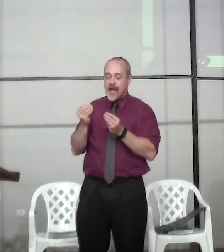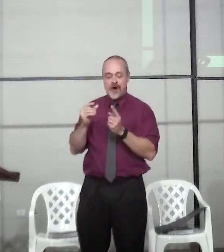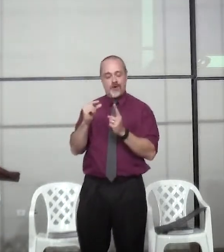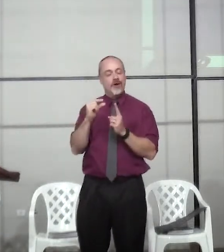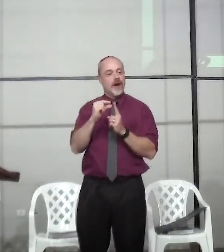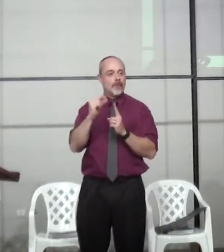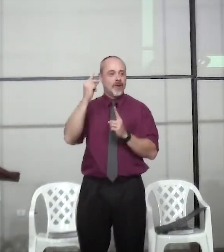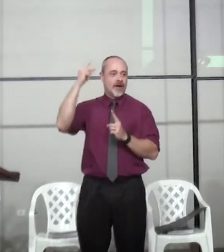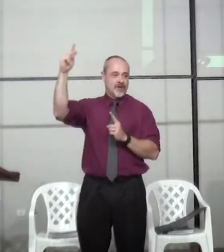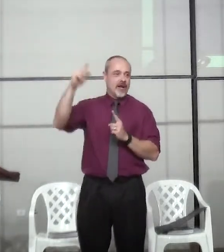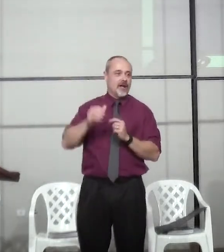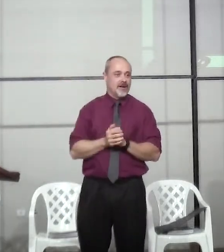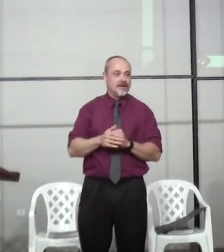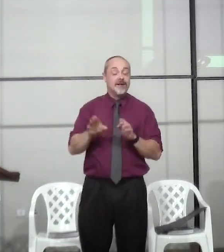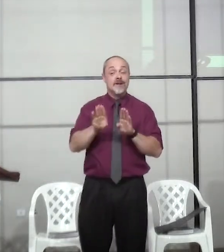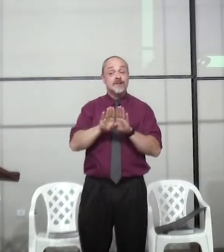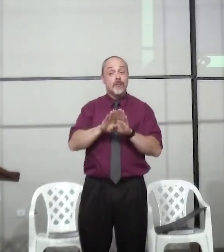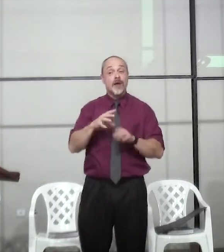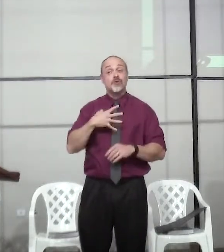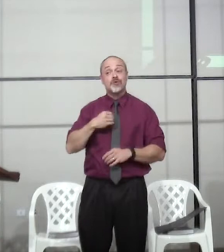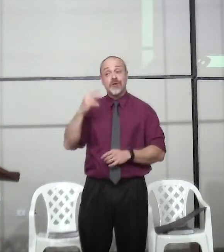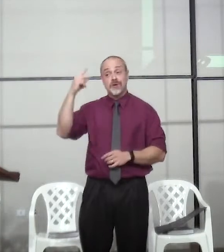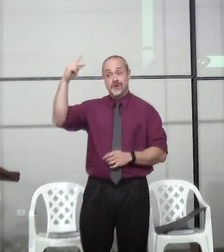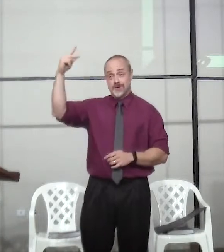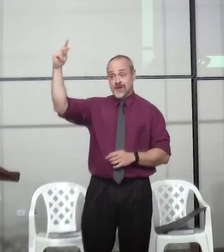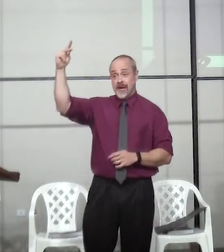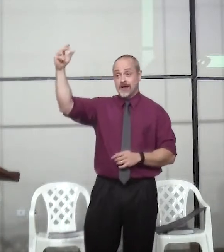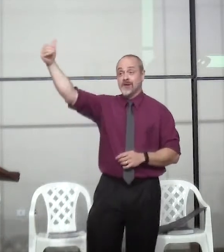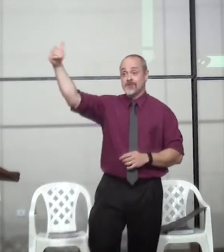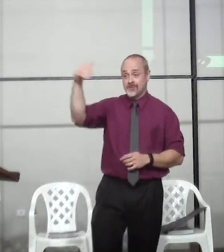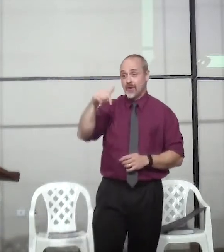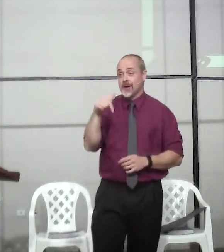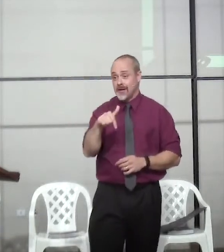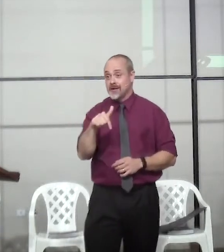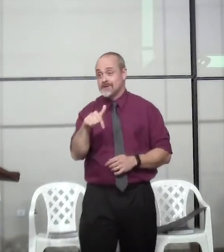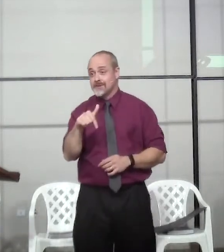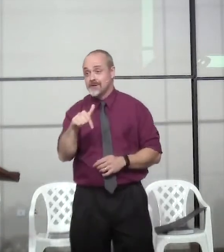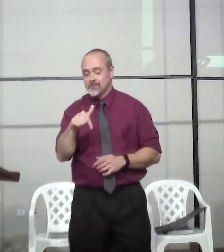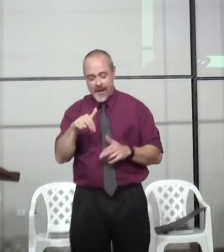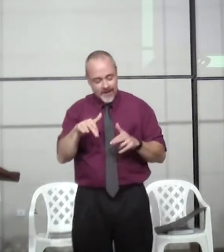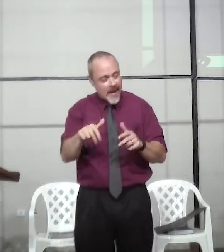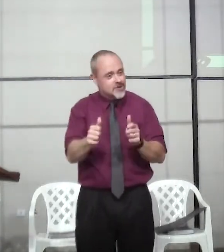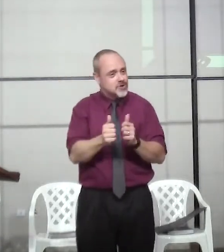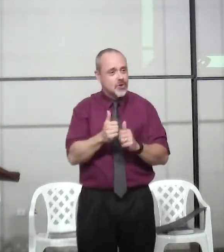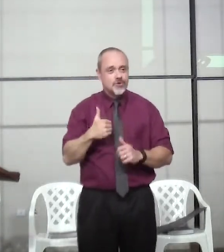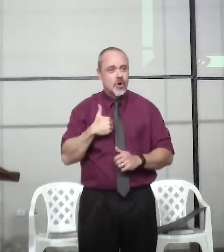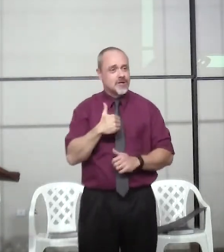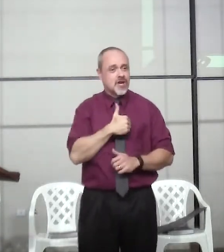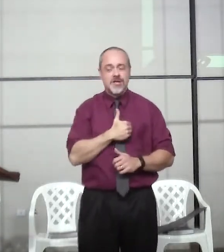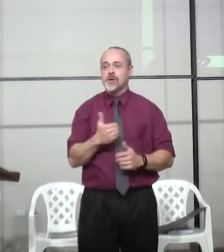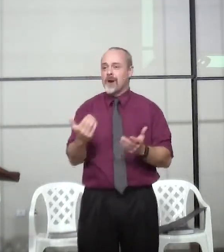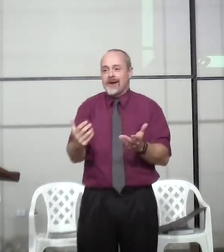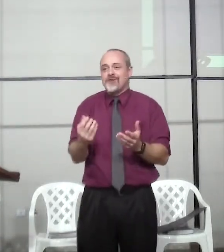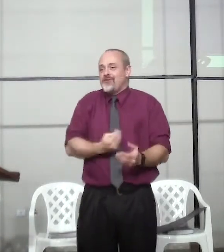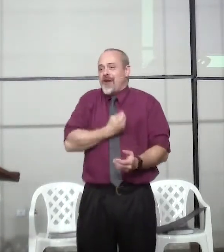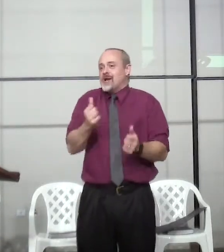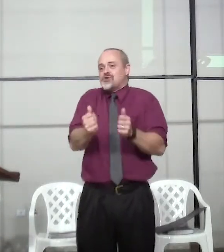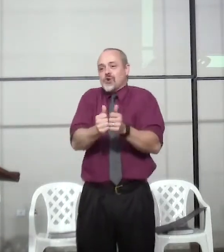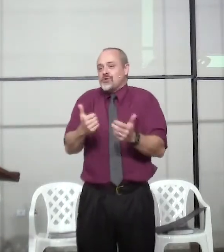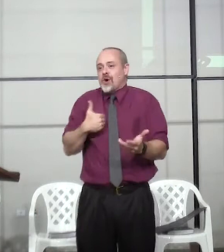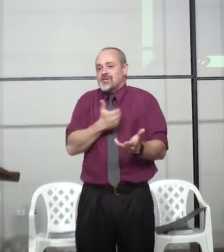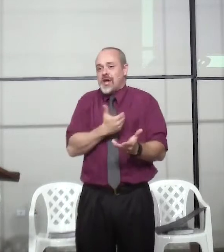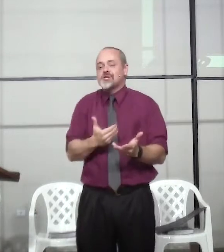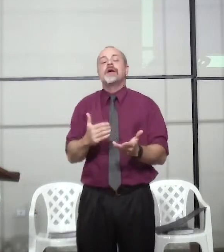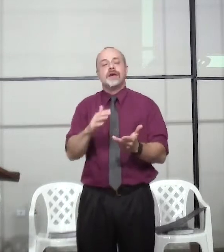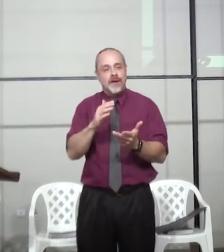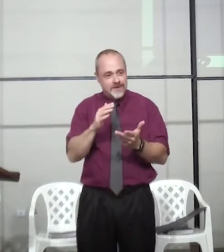nos deu a palavra dele. E também o Filho dele veio aqui para andar junto com a gente, para viver